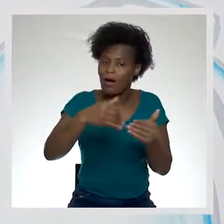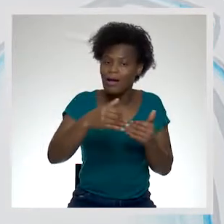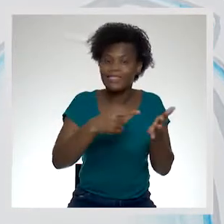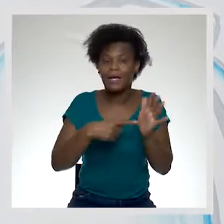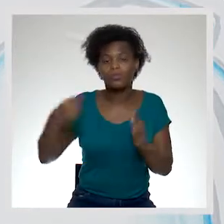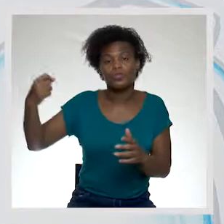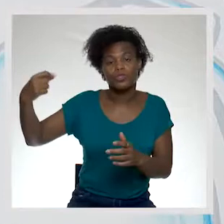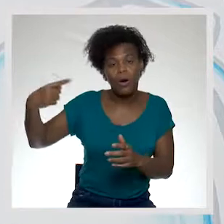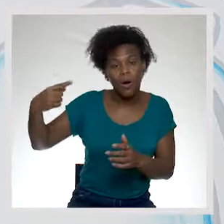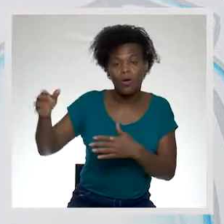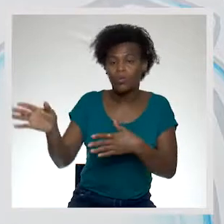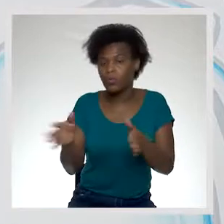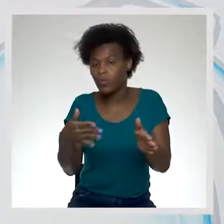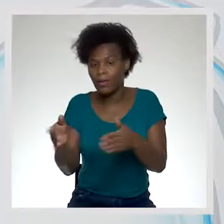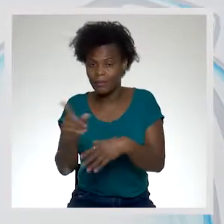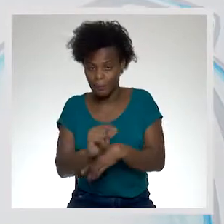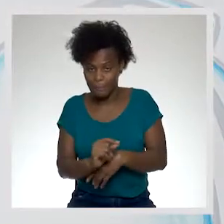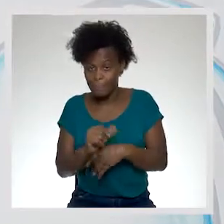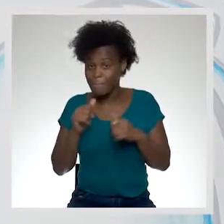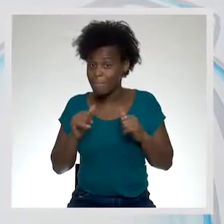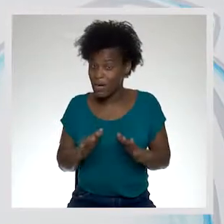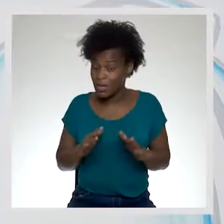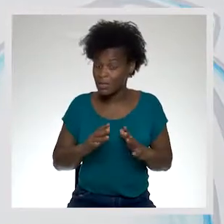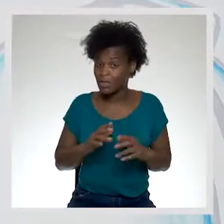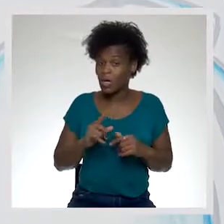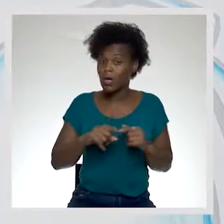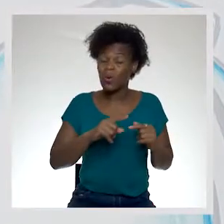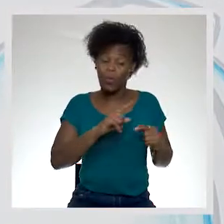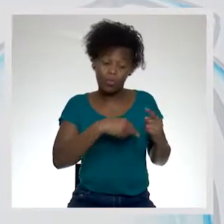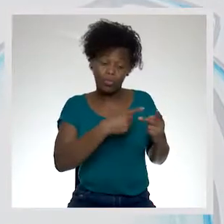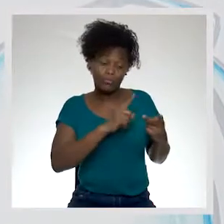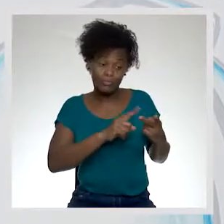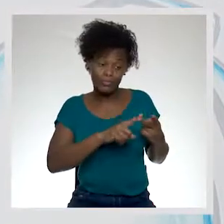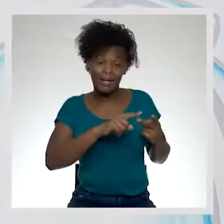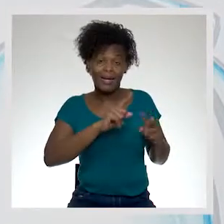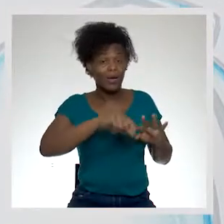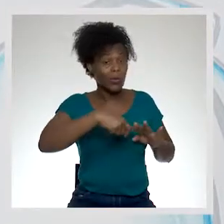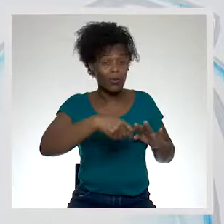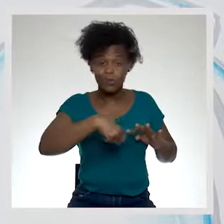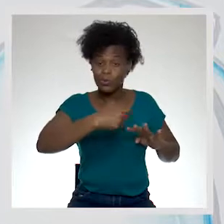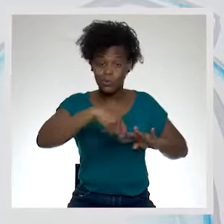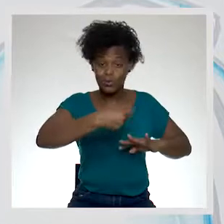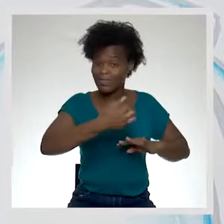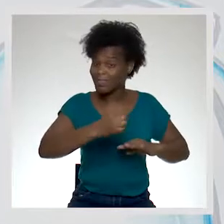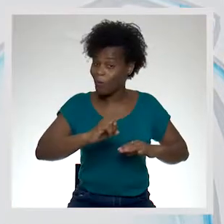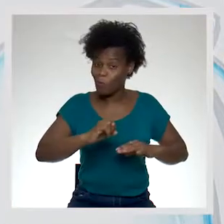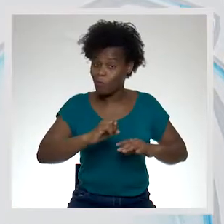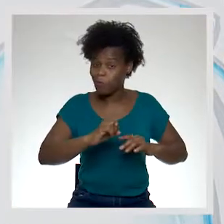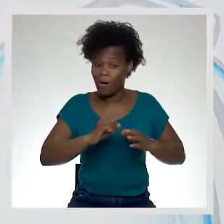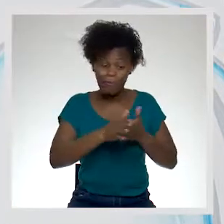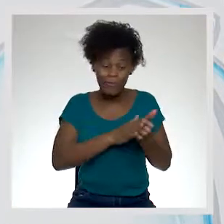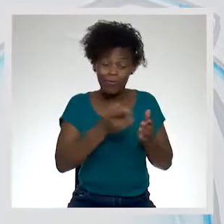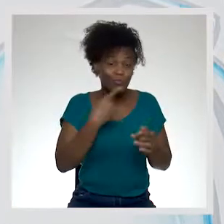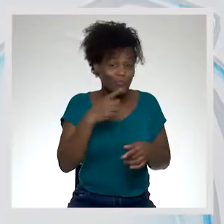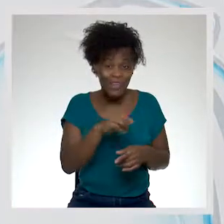do sol ou do vento. Mas os não renováveis são os recursos